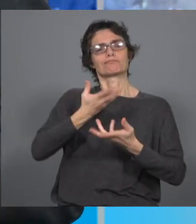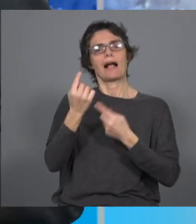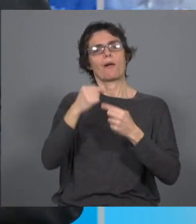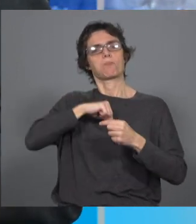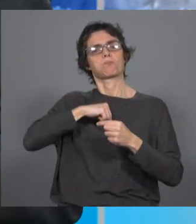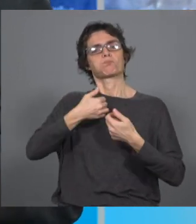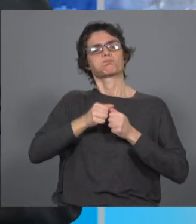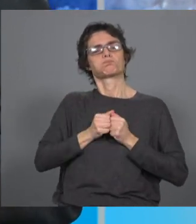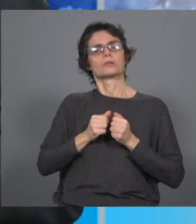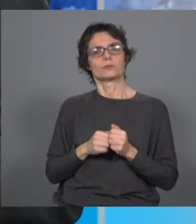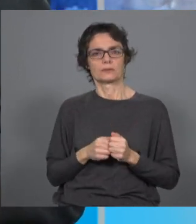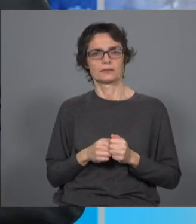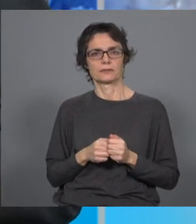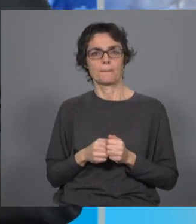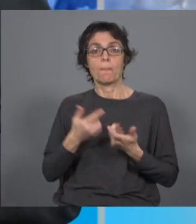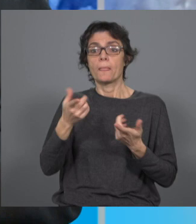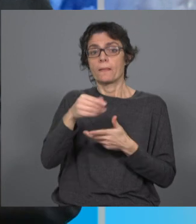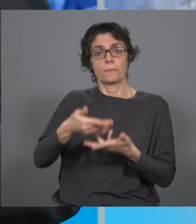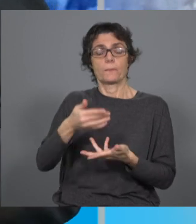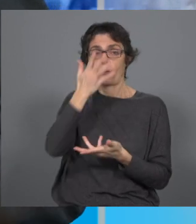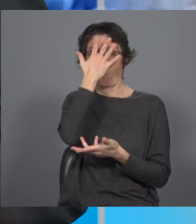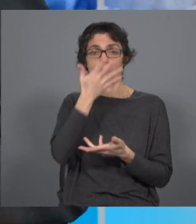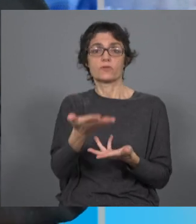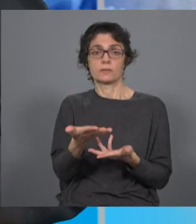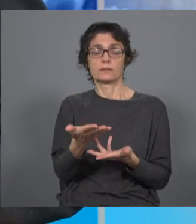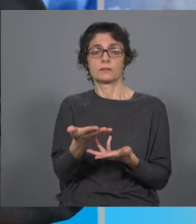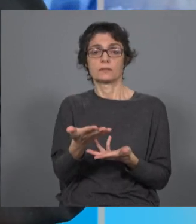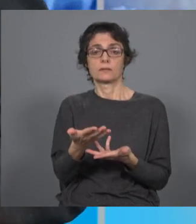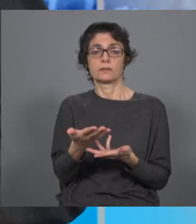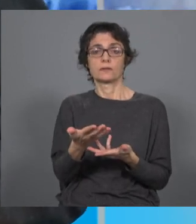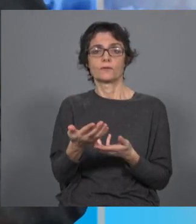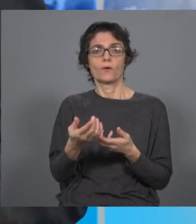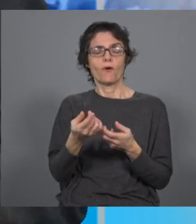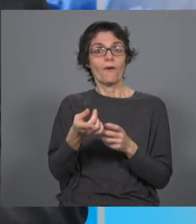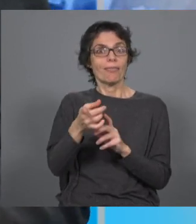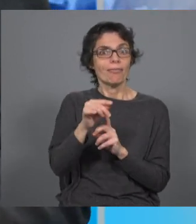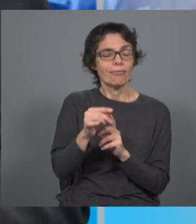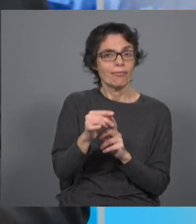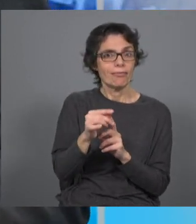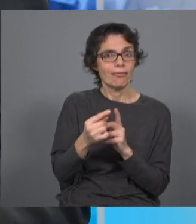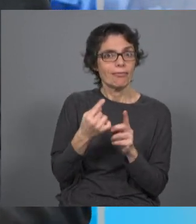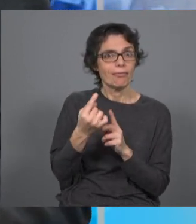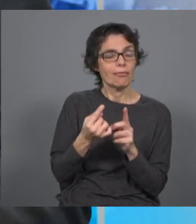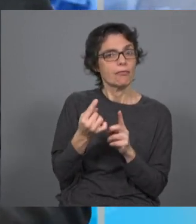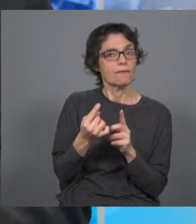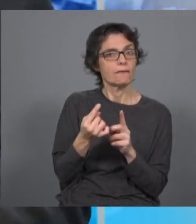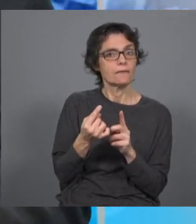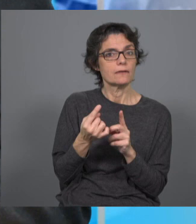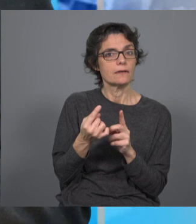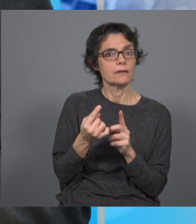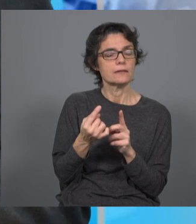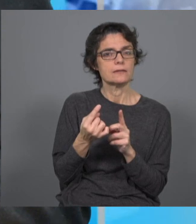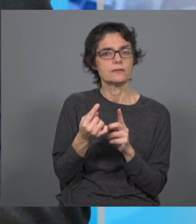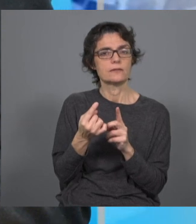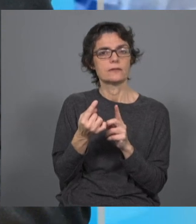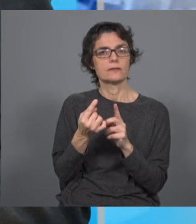caos organizado, também tem como objetivo, penso eu, desmascarar aqueles que a sociedade entende